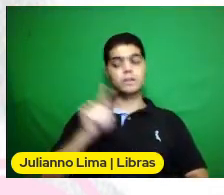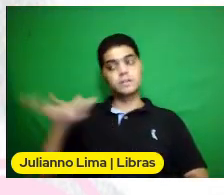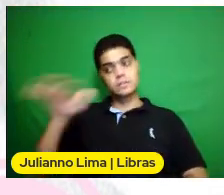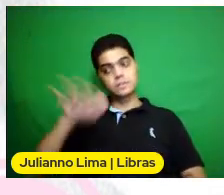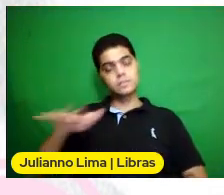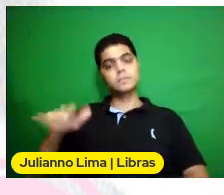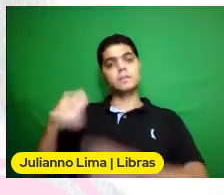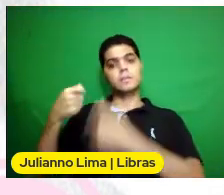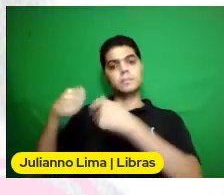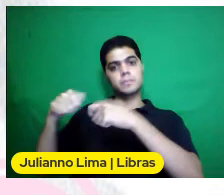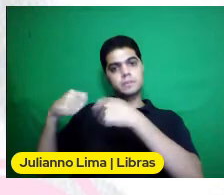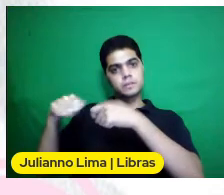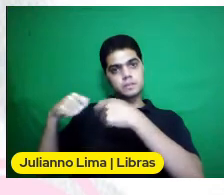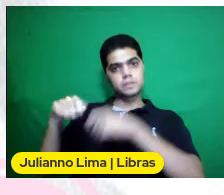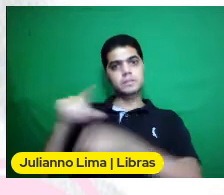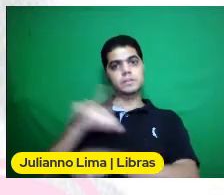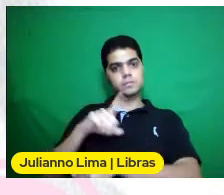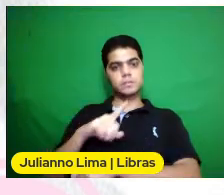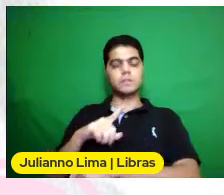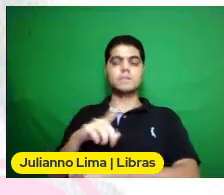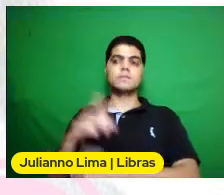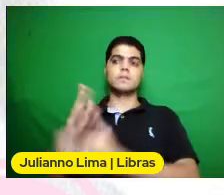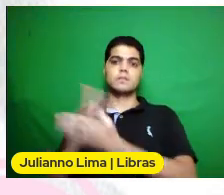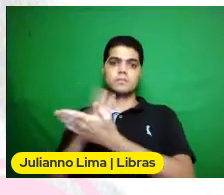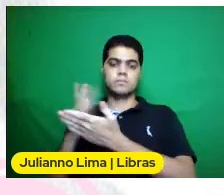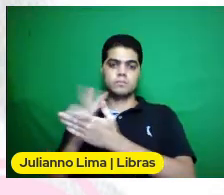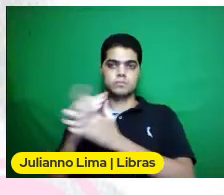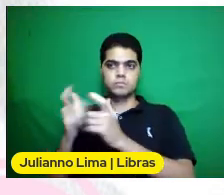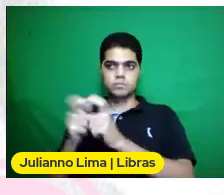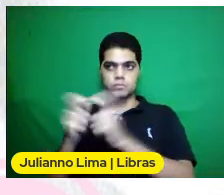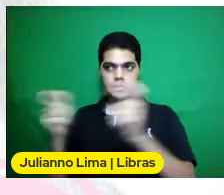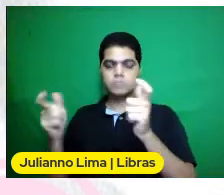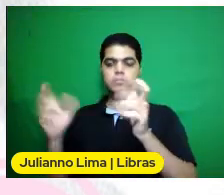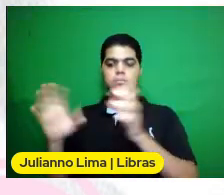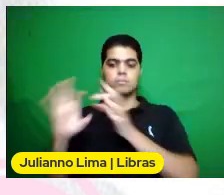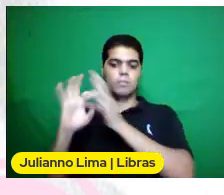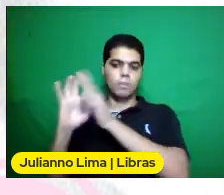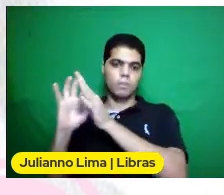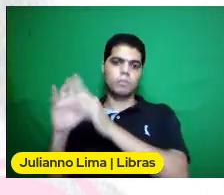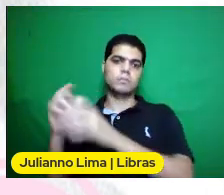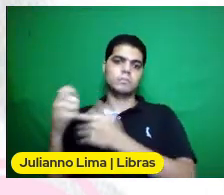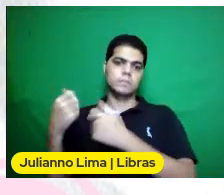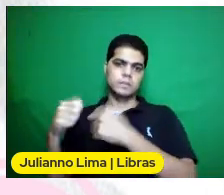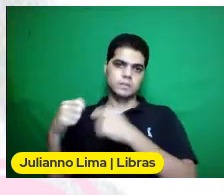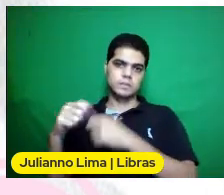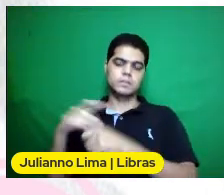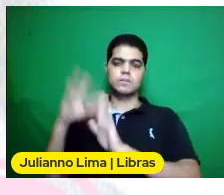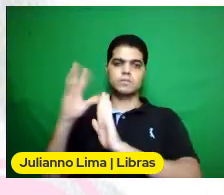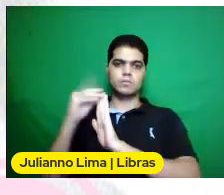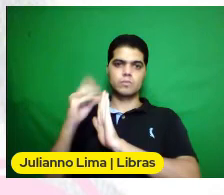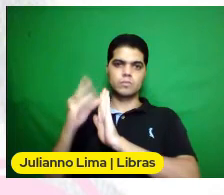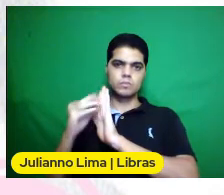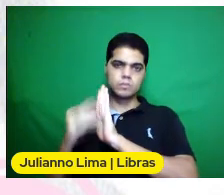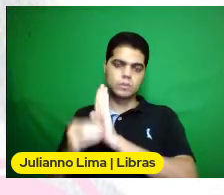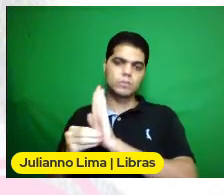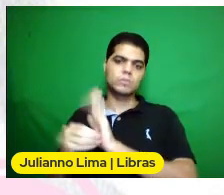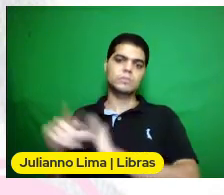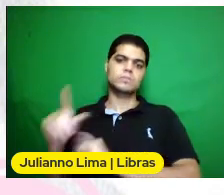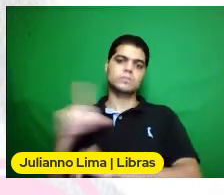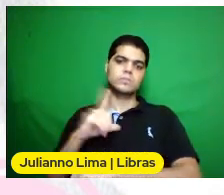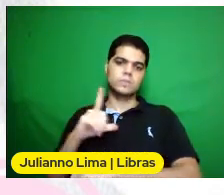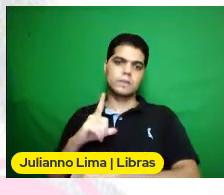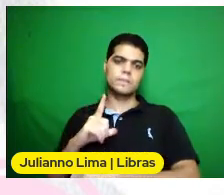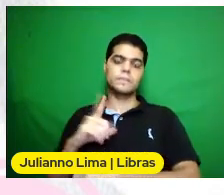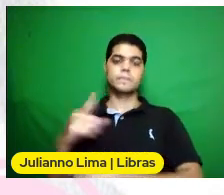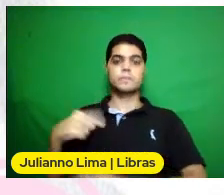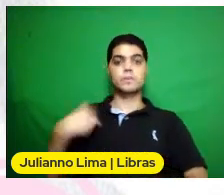assim, que eles estão de tantas de streams, eles precisam muito de conteúdo, né? Só que a gente